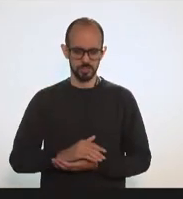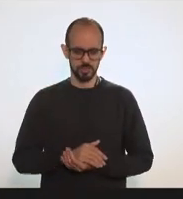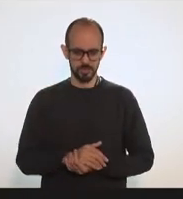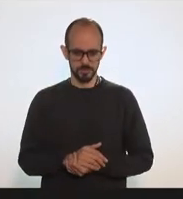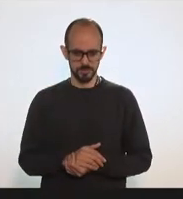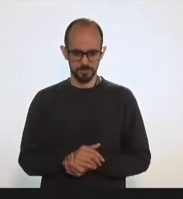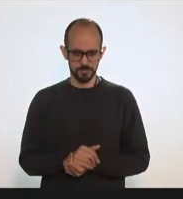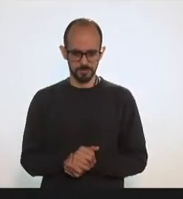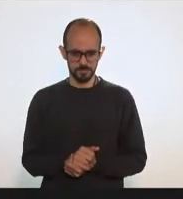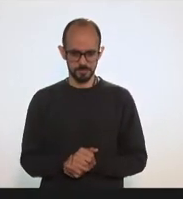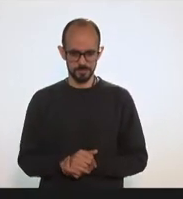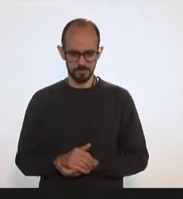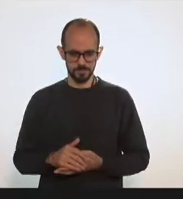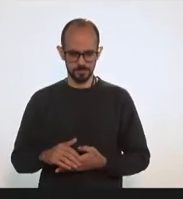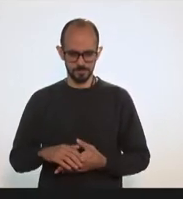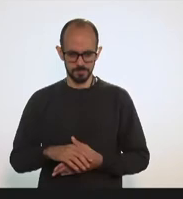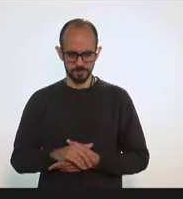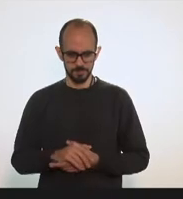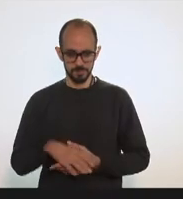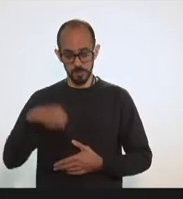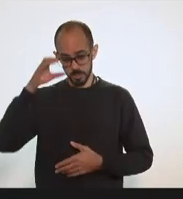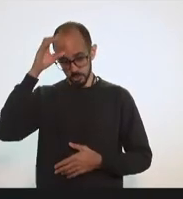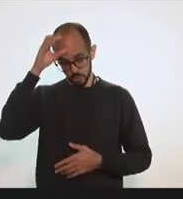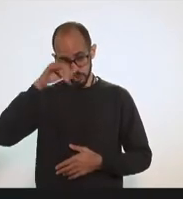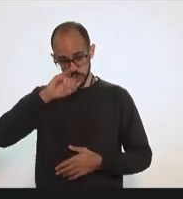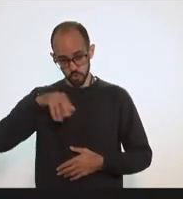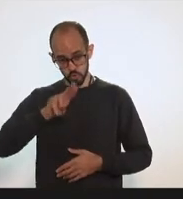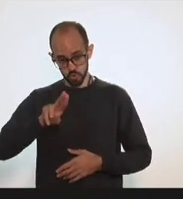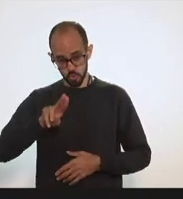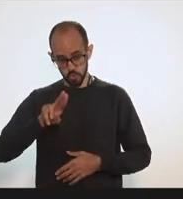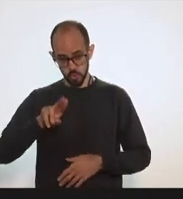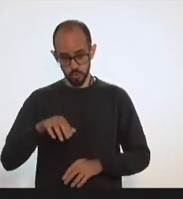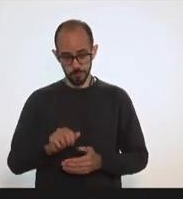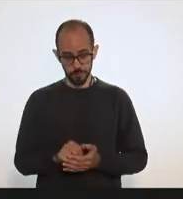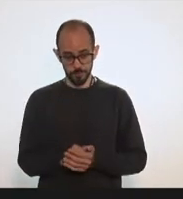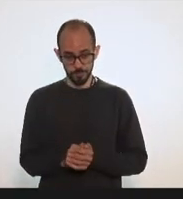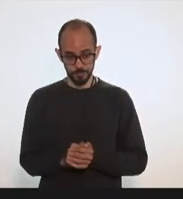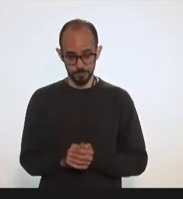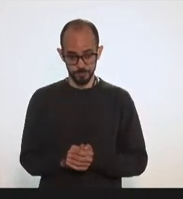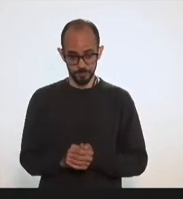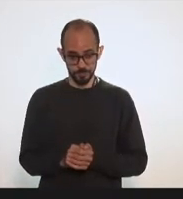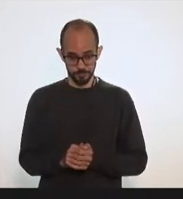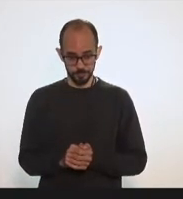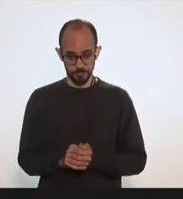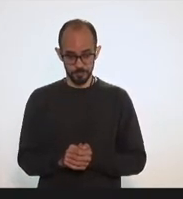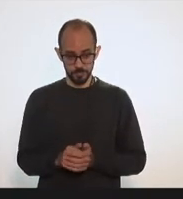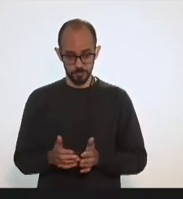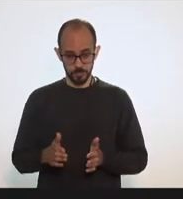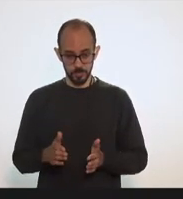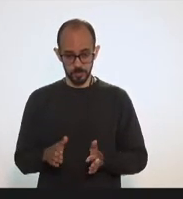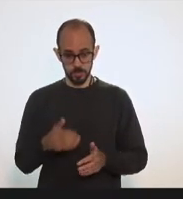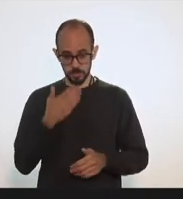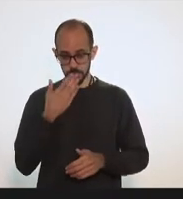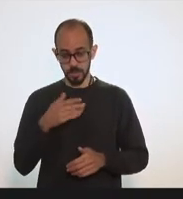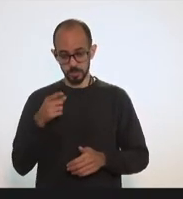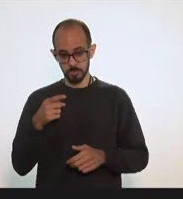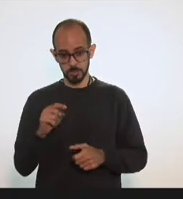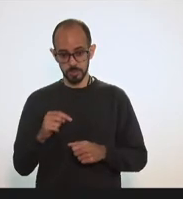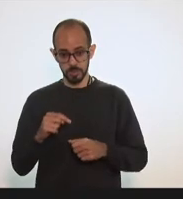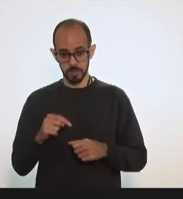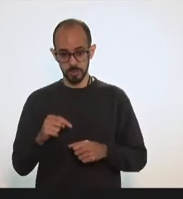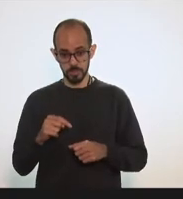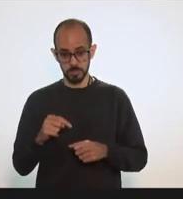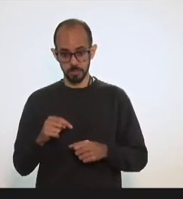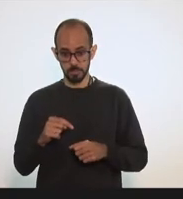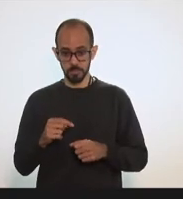Obrigado, presidente Bernardo. Tia Ju, minha querida, a senhora quer, por favor, está franqueada aí a palavra para a discussão e também